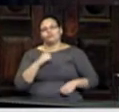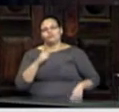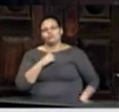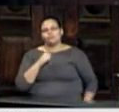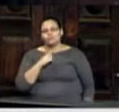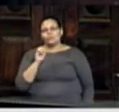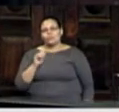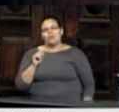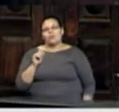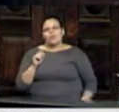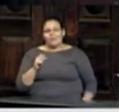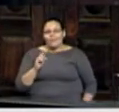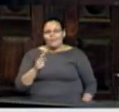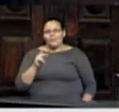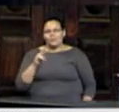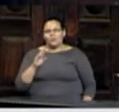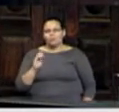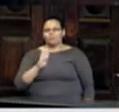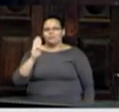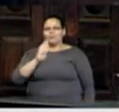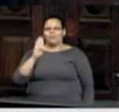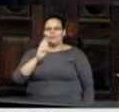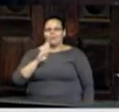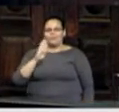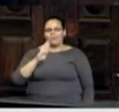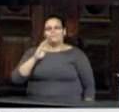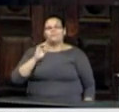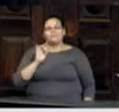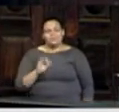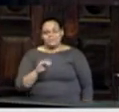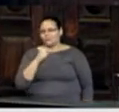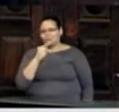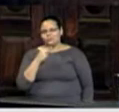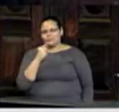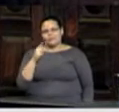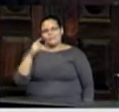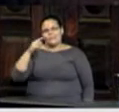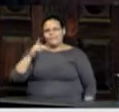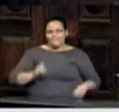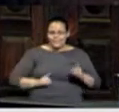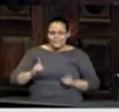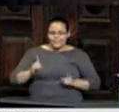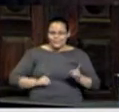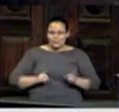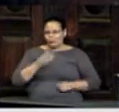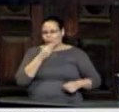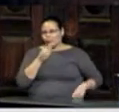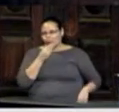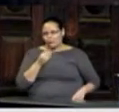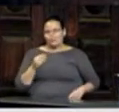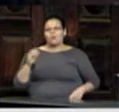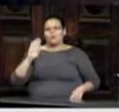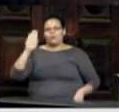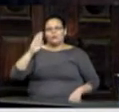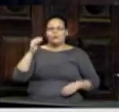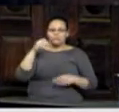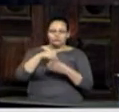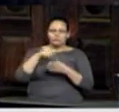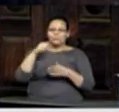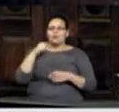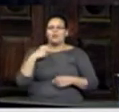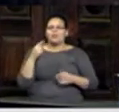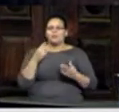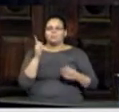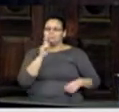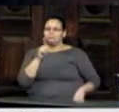manga um plano B, caso não conseguisse eleger o seu primo, doutor Chicão. E por isso, preparou uma bomba